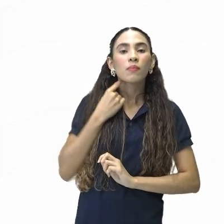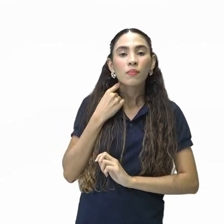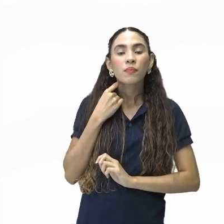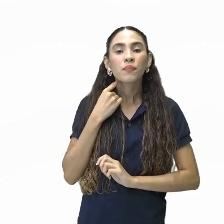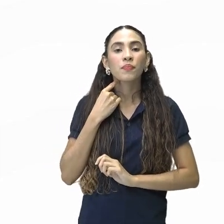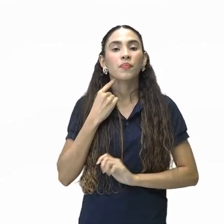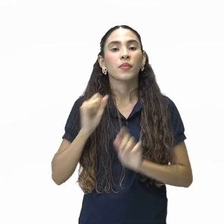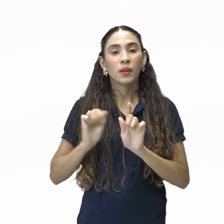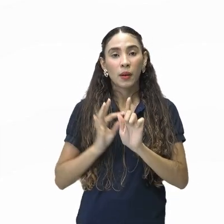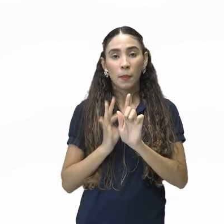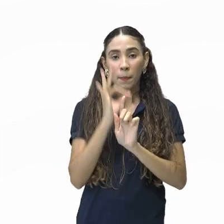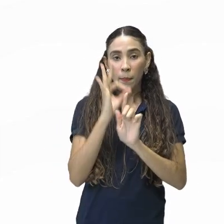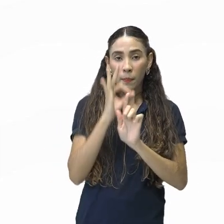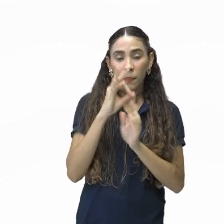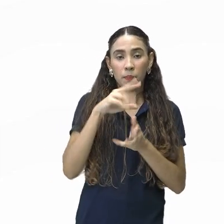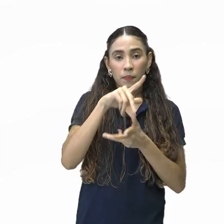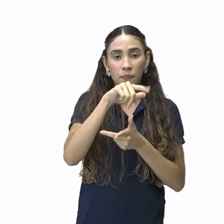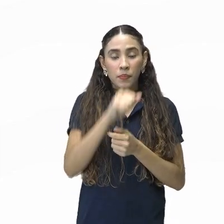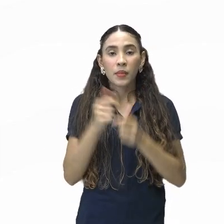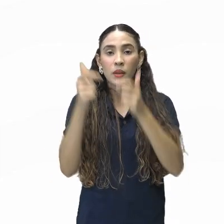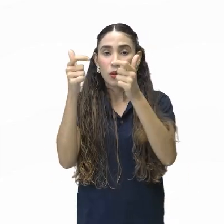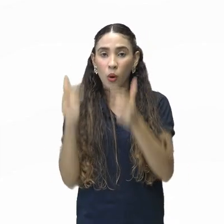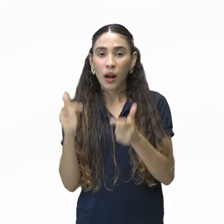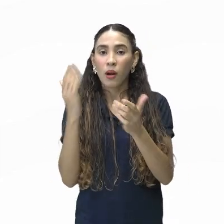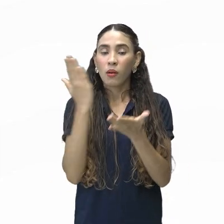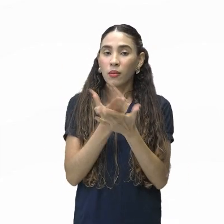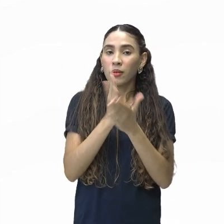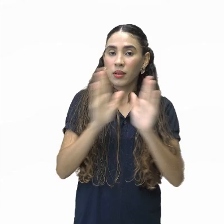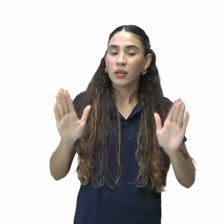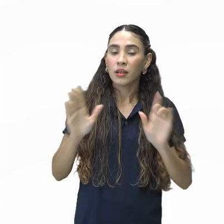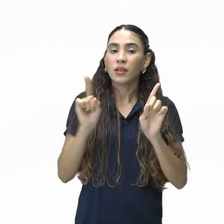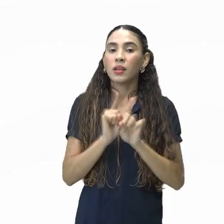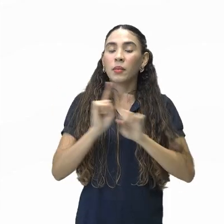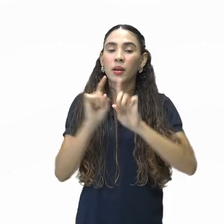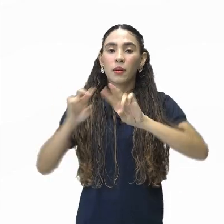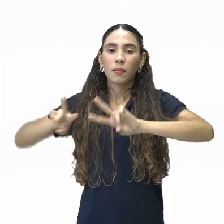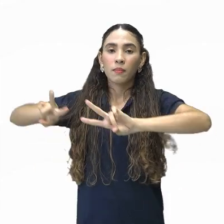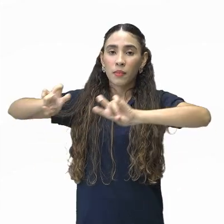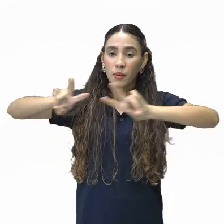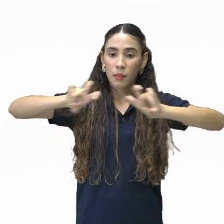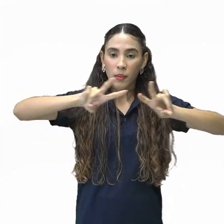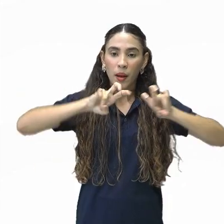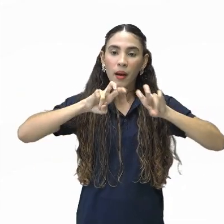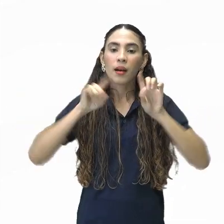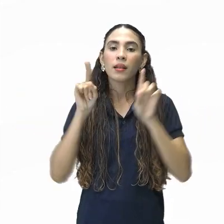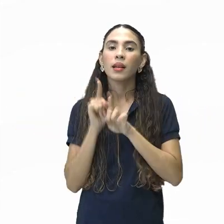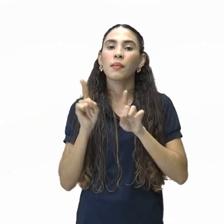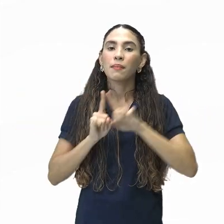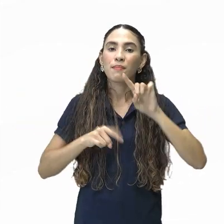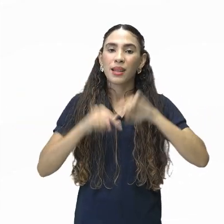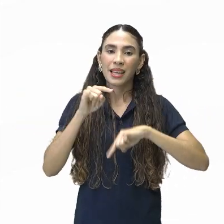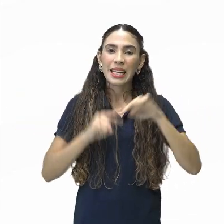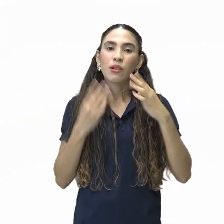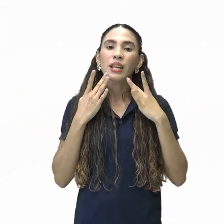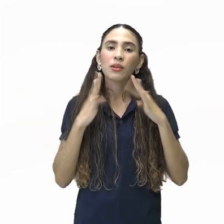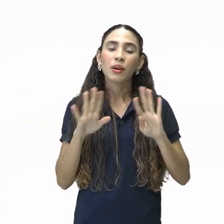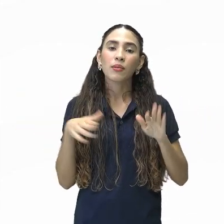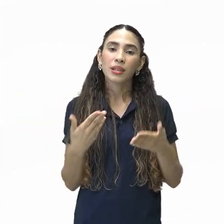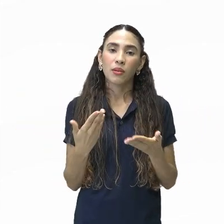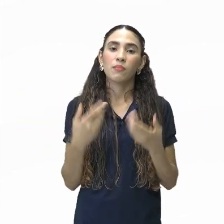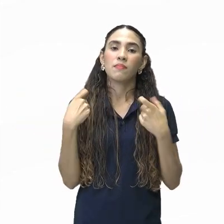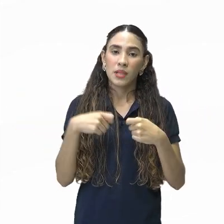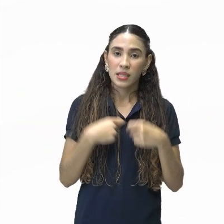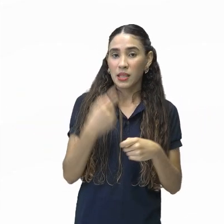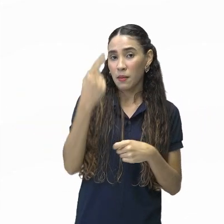a destruição do habitat e a exploração excessiva dos recursos naturais, né? Então, a gente precisa pensar